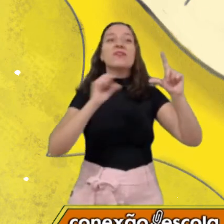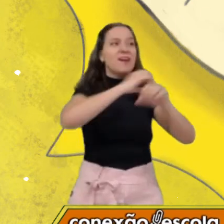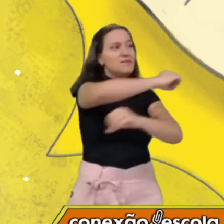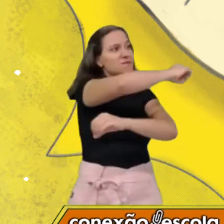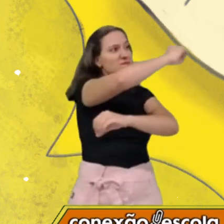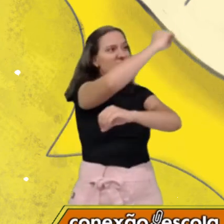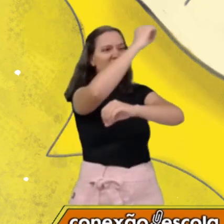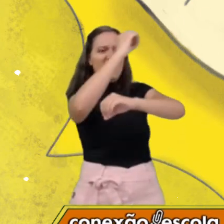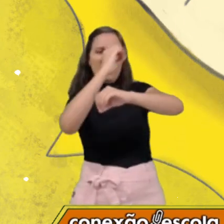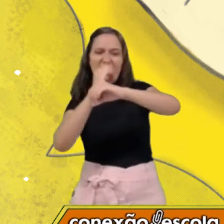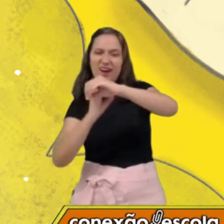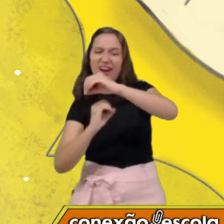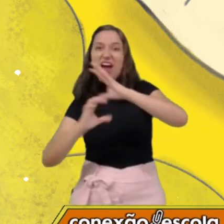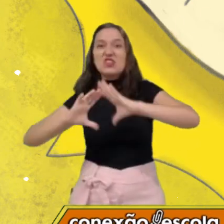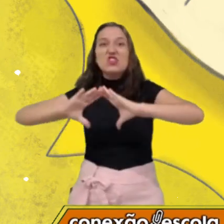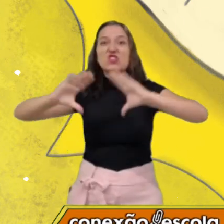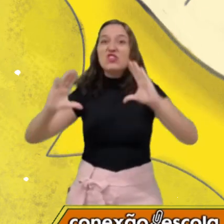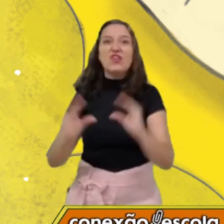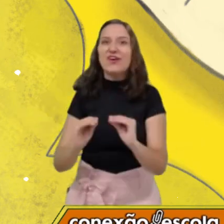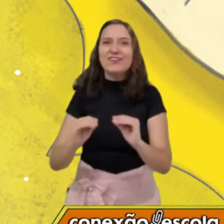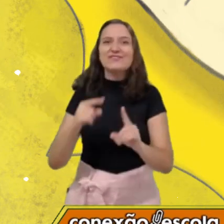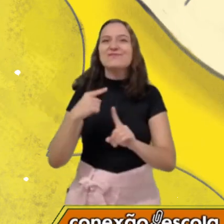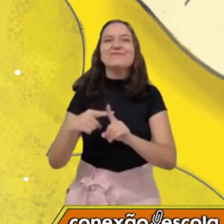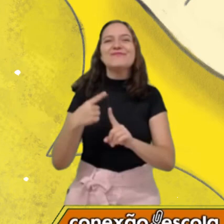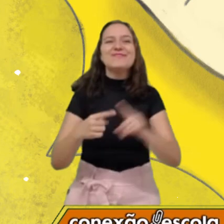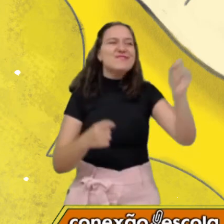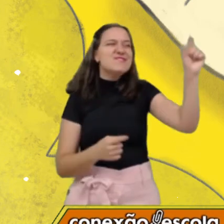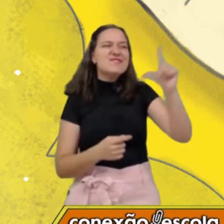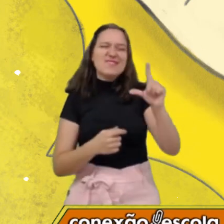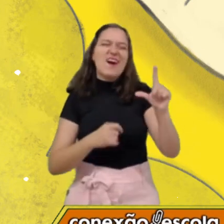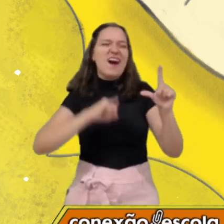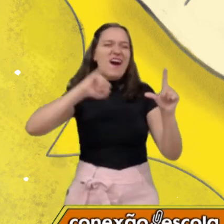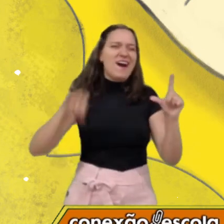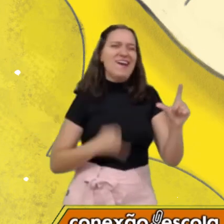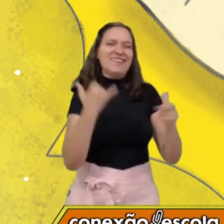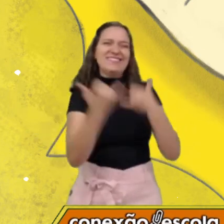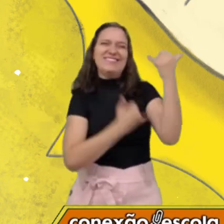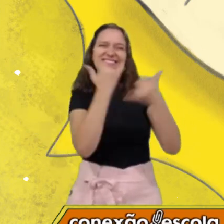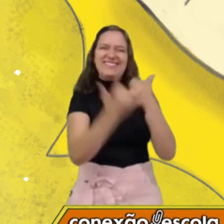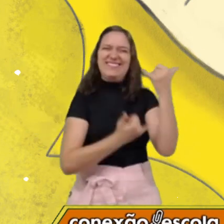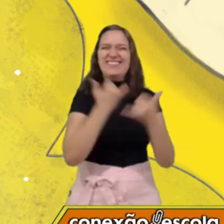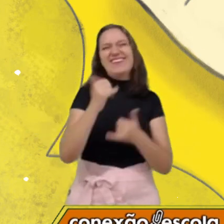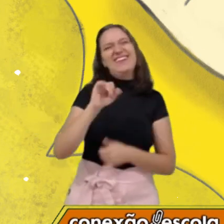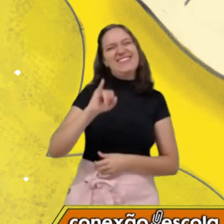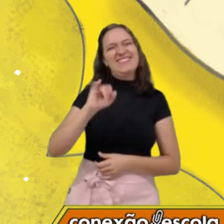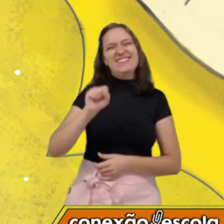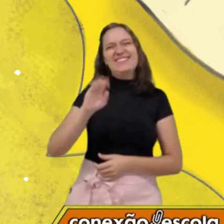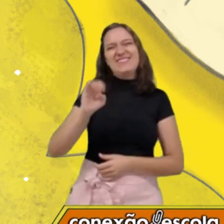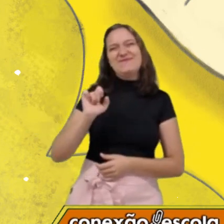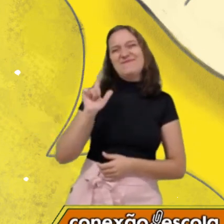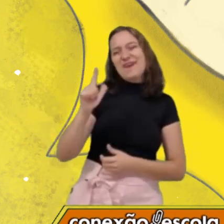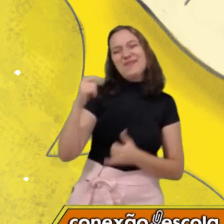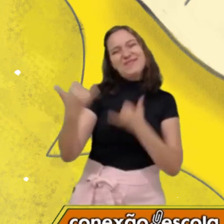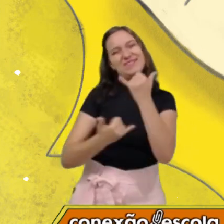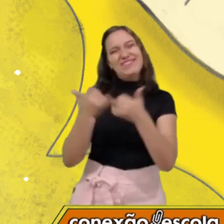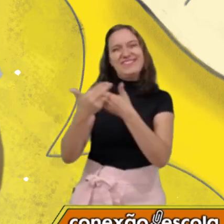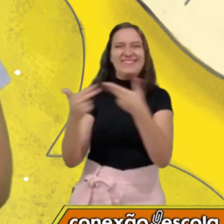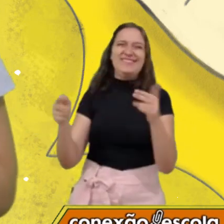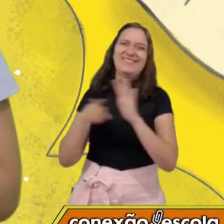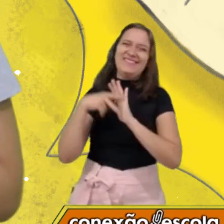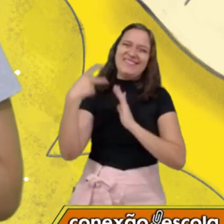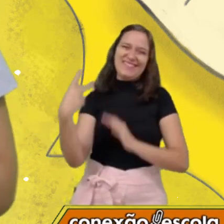desaparece do céu é porque está brincando com os brinquedos de Isabel